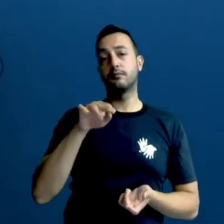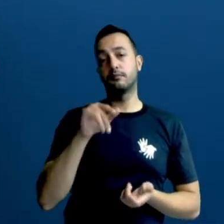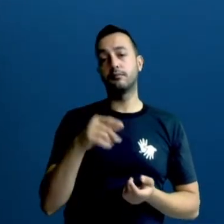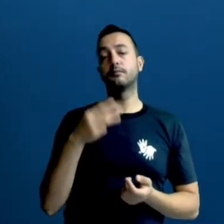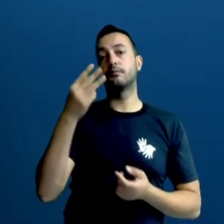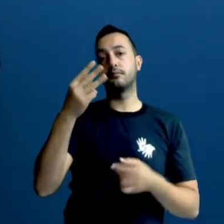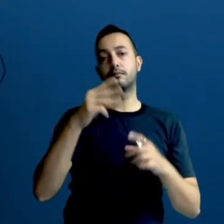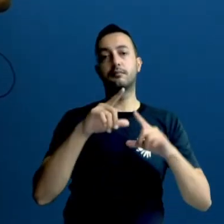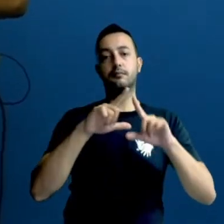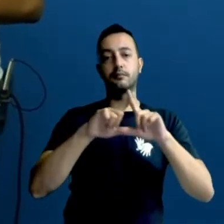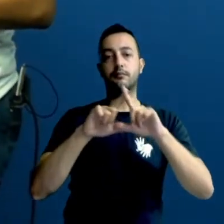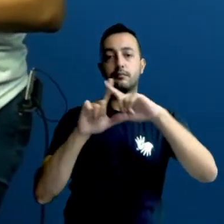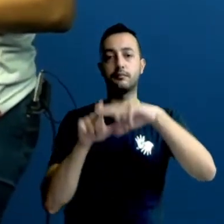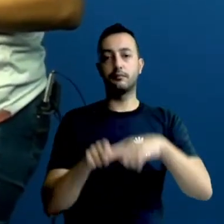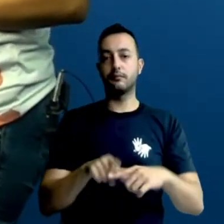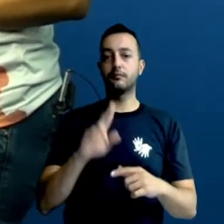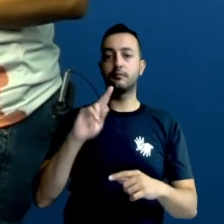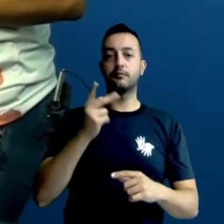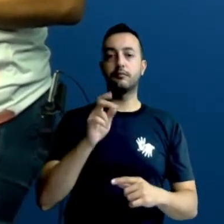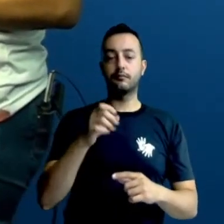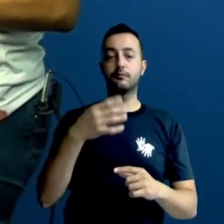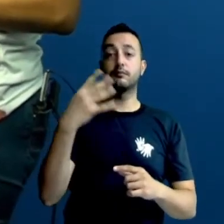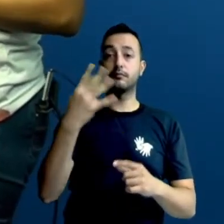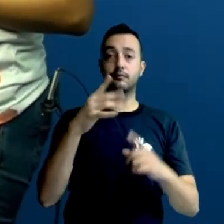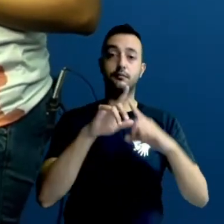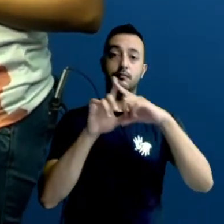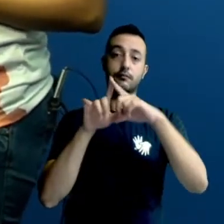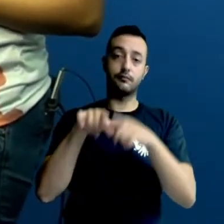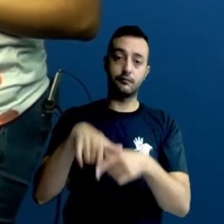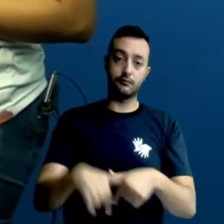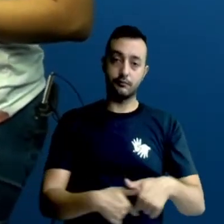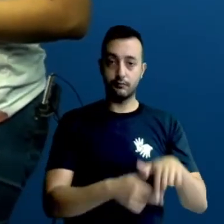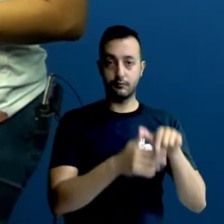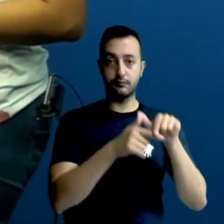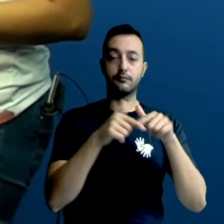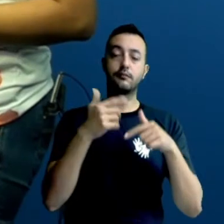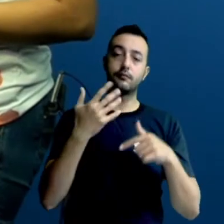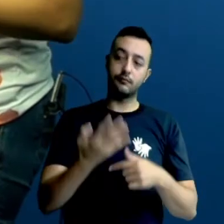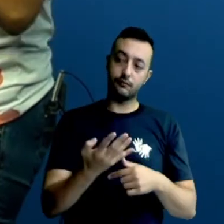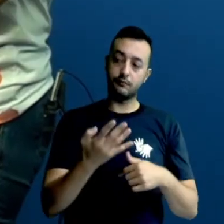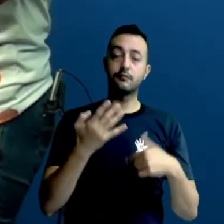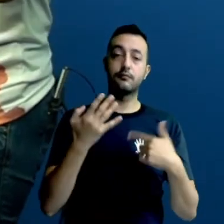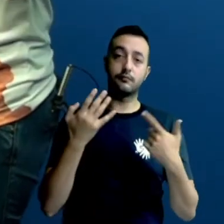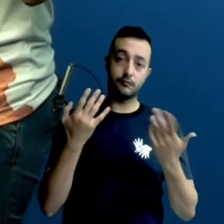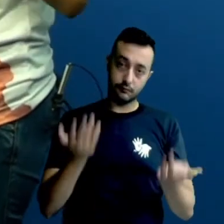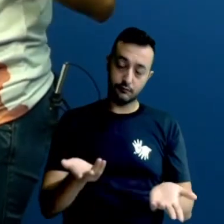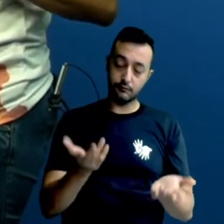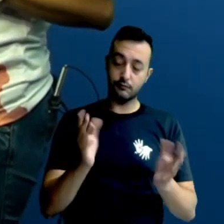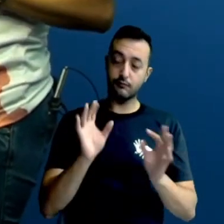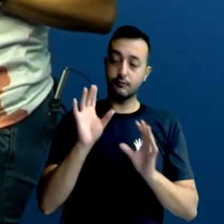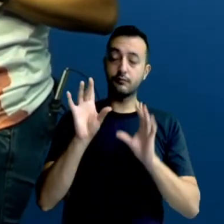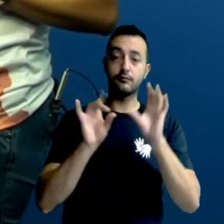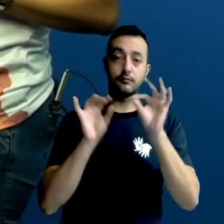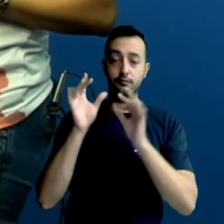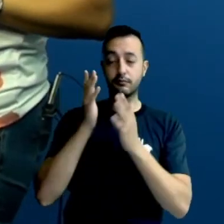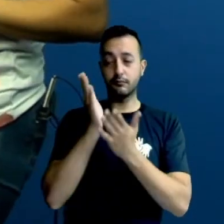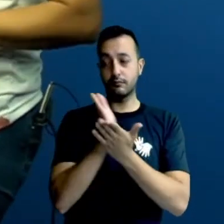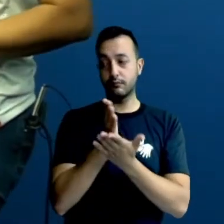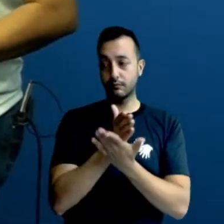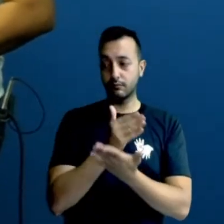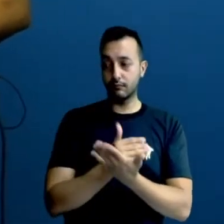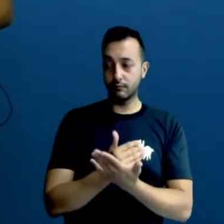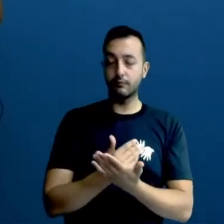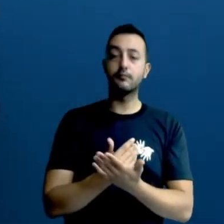O hexágono, em 4 triângulos. E assim foi, tá? Então, pegamos os nossos polígonos todos dividindo em vários